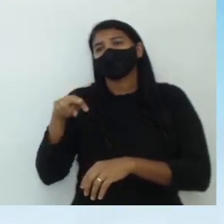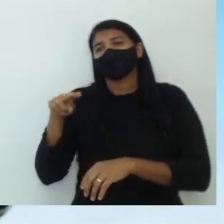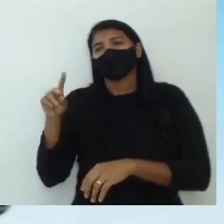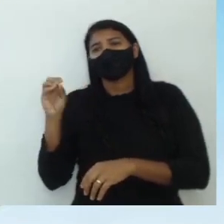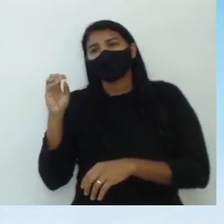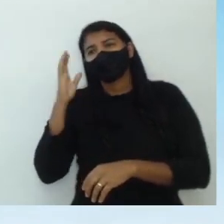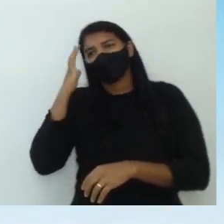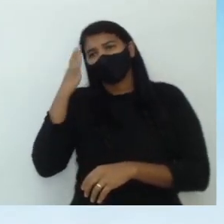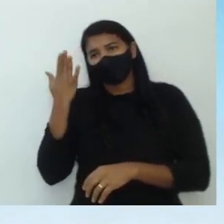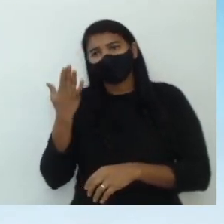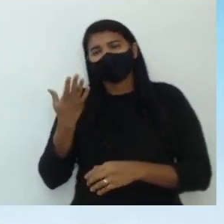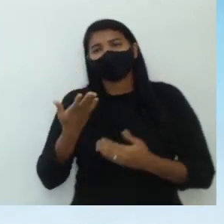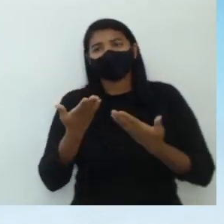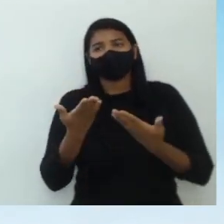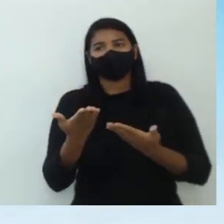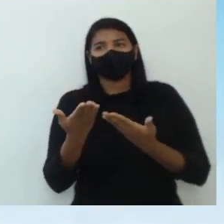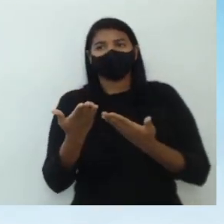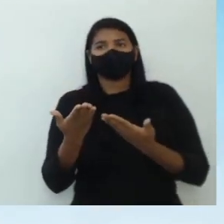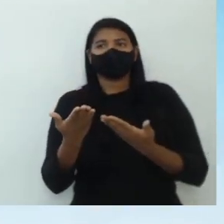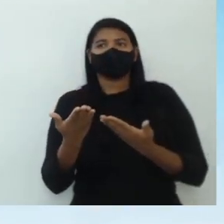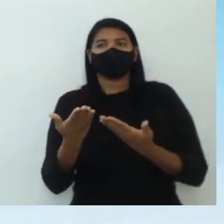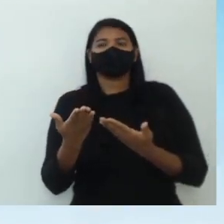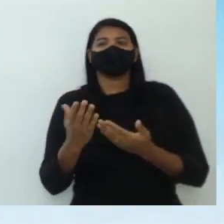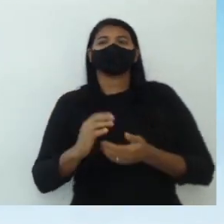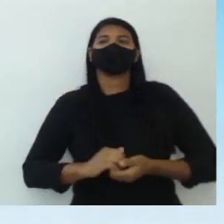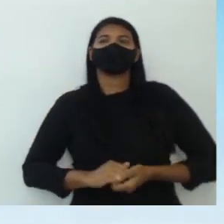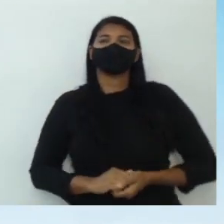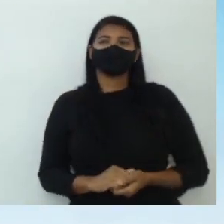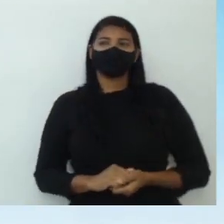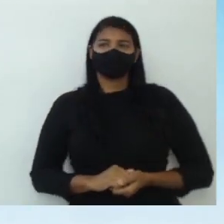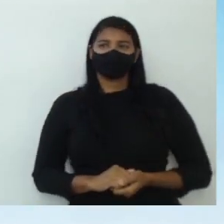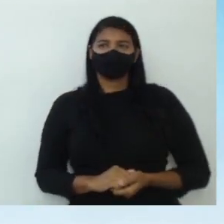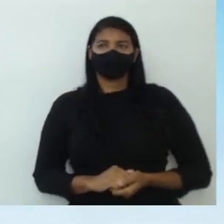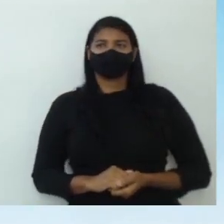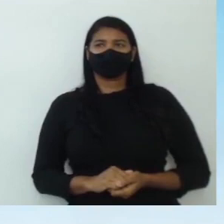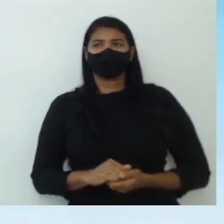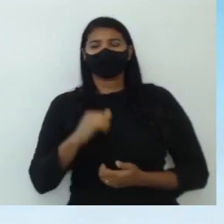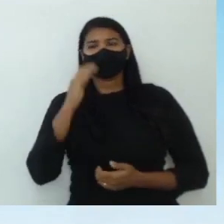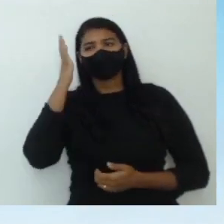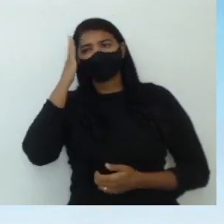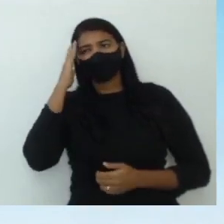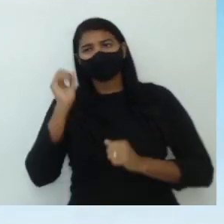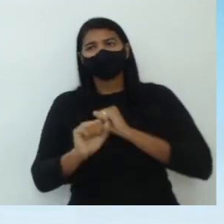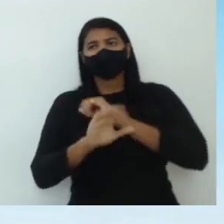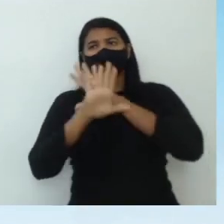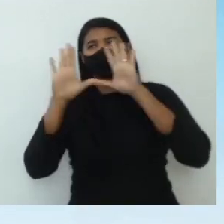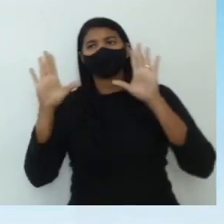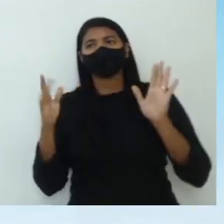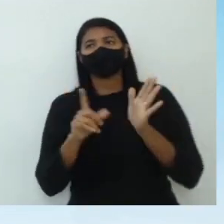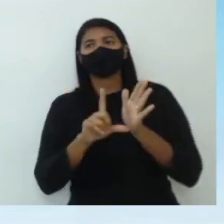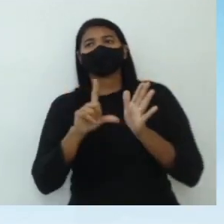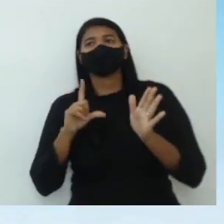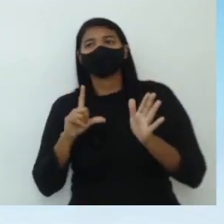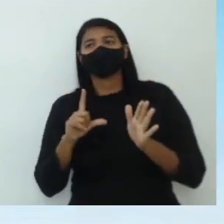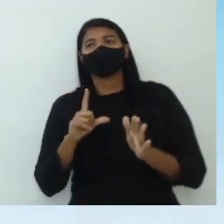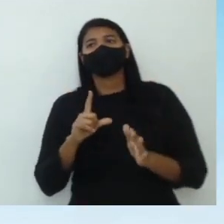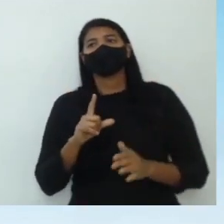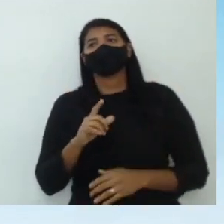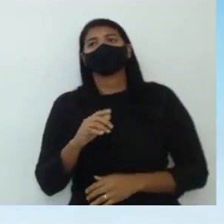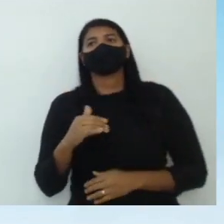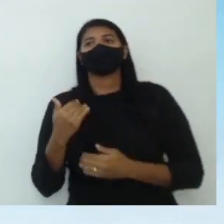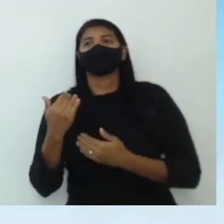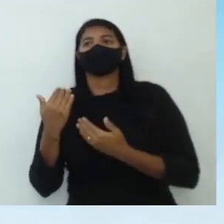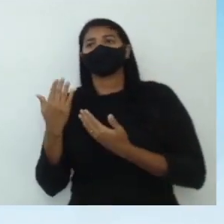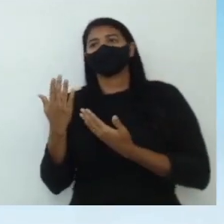assim, a gente deixa essa mensagem, né, para vocês. E antes da gente ir embora, vou só falar para